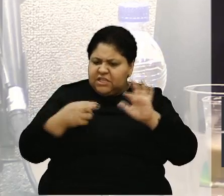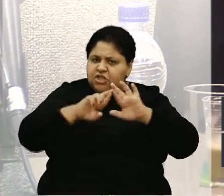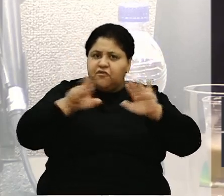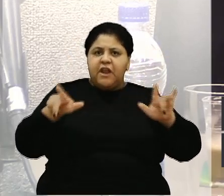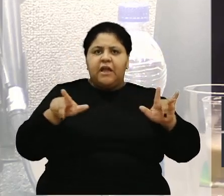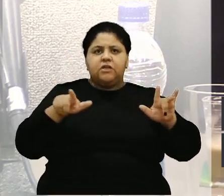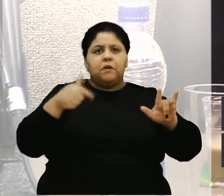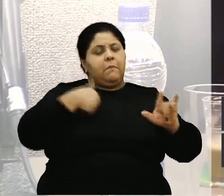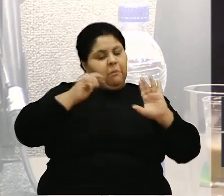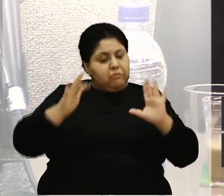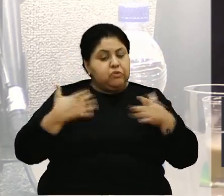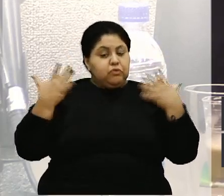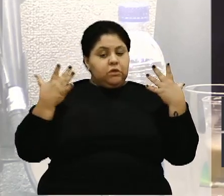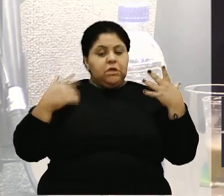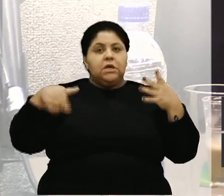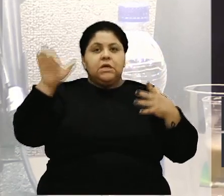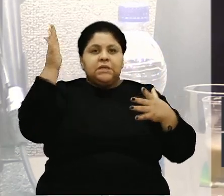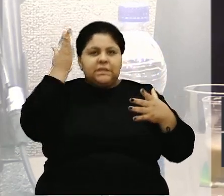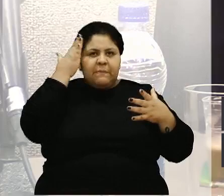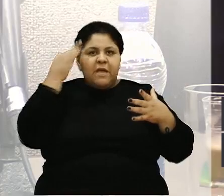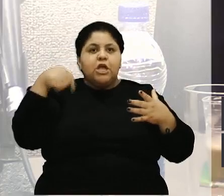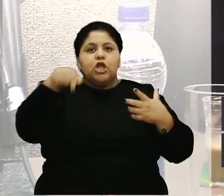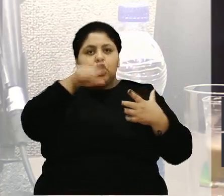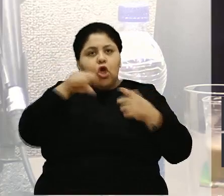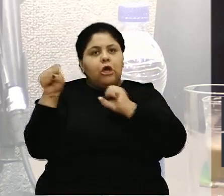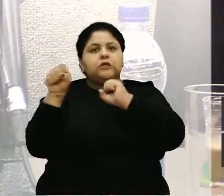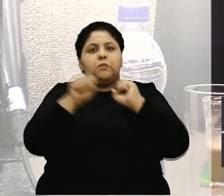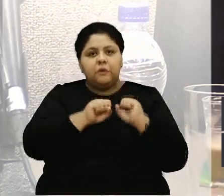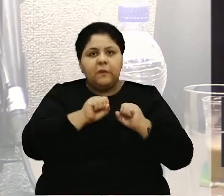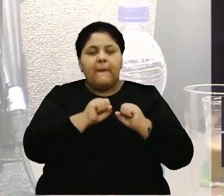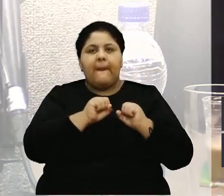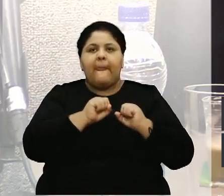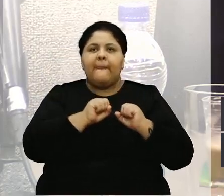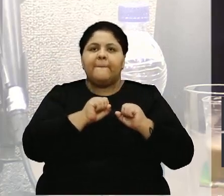surpresa. Saber que nós poderíamos ter